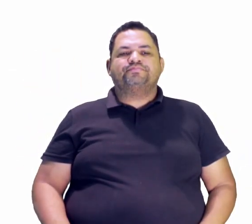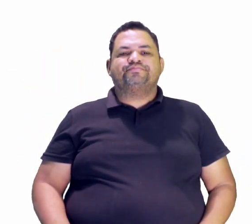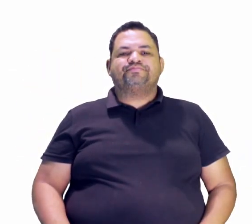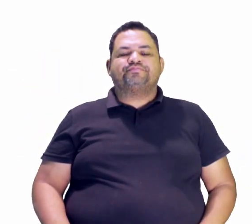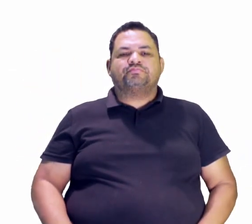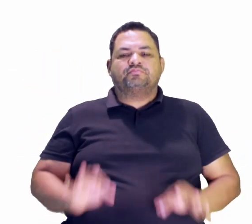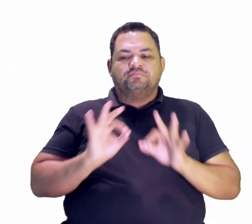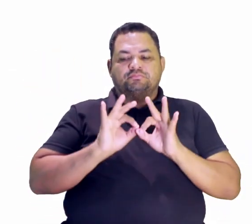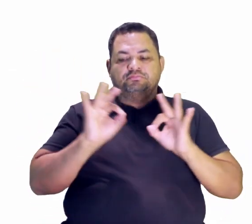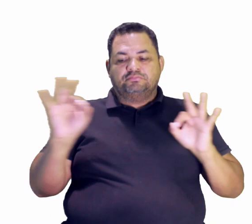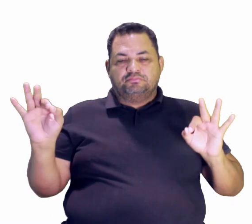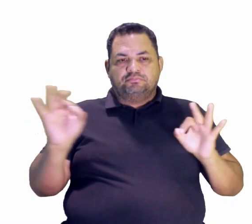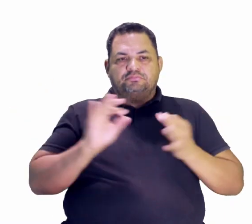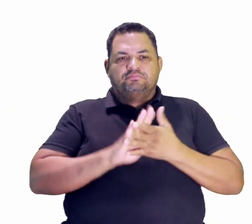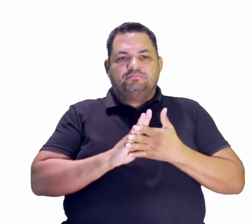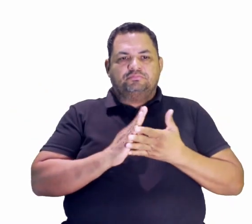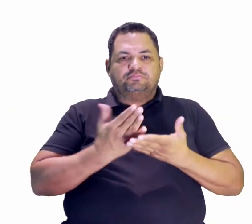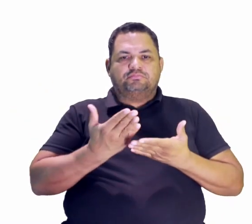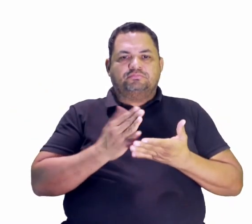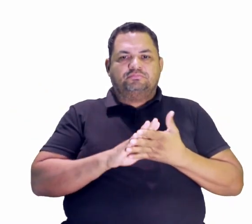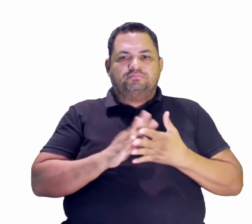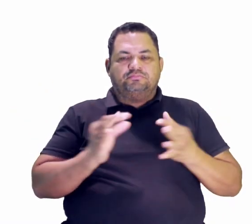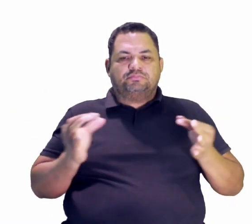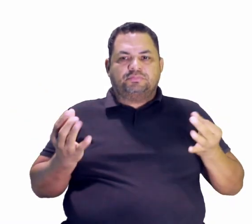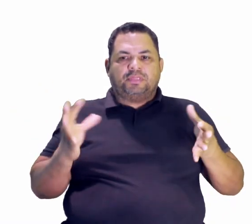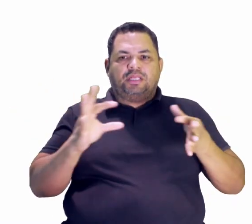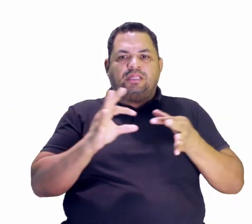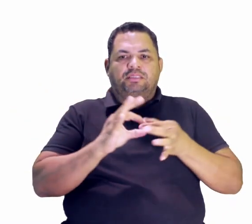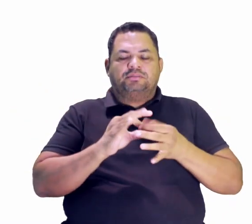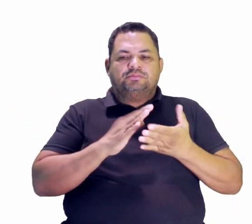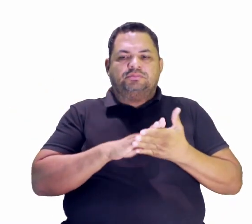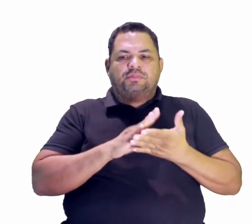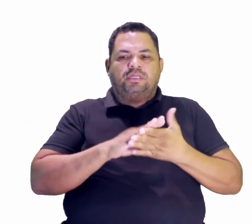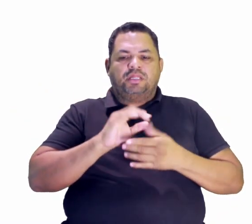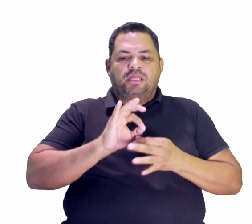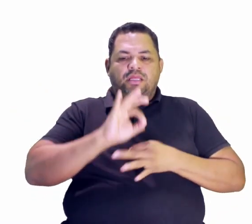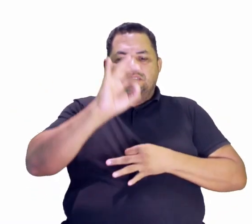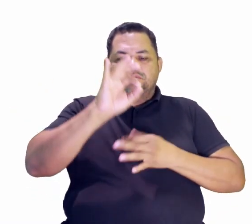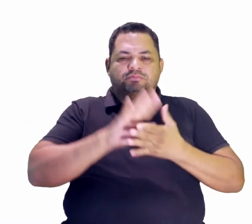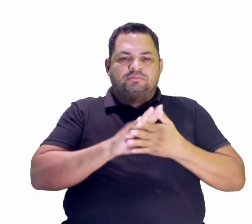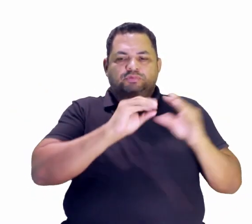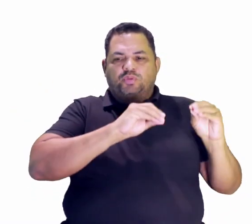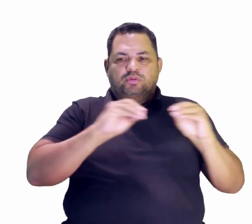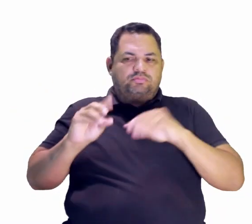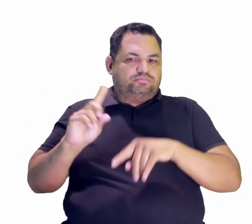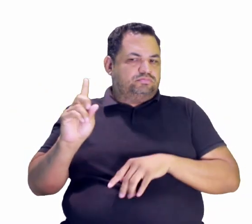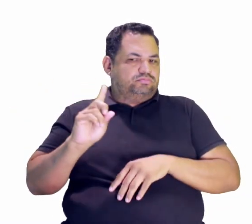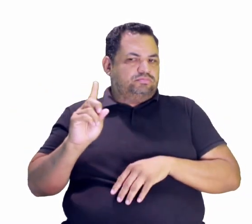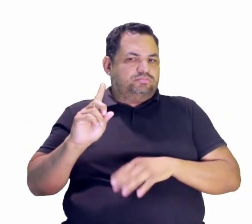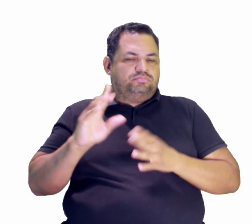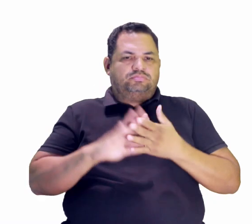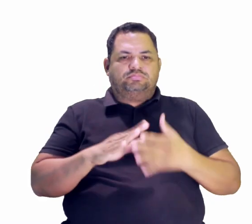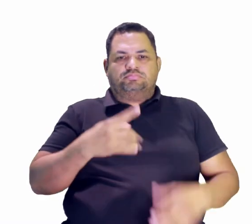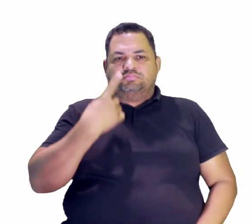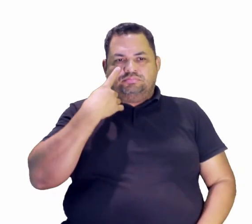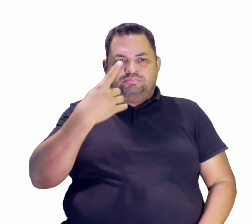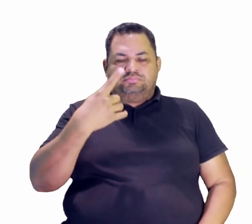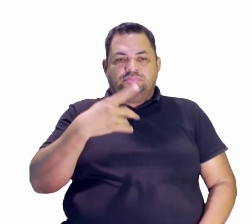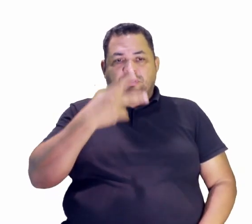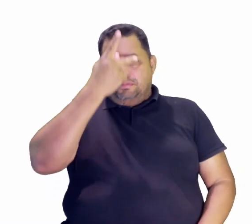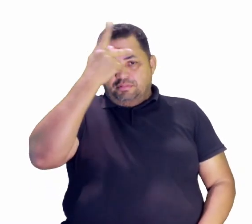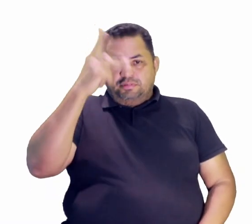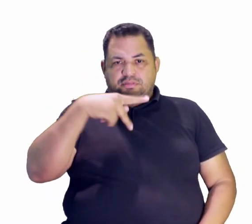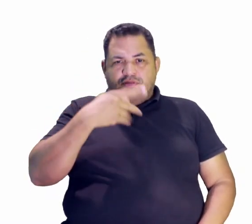Distância percorrida é uma grandeza ligada ao comprimento, é a grandeza escalar, mas deslocamento não. Olha bem, se alguém disser